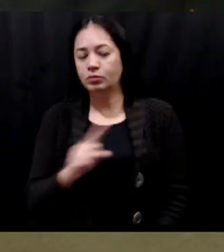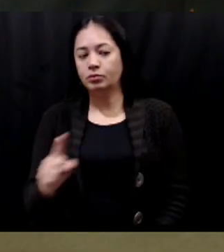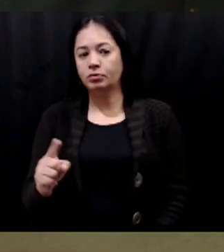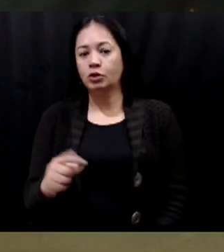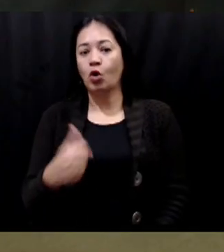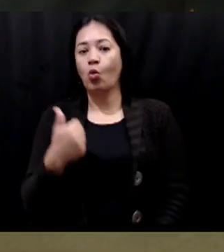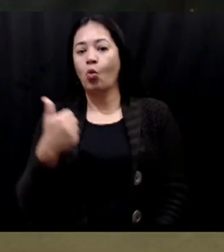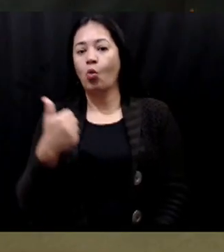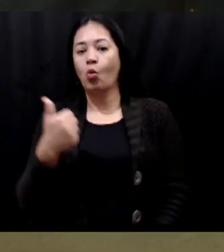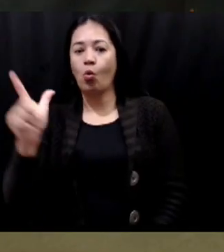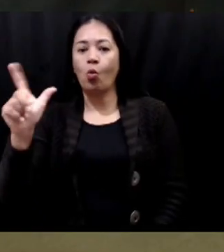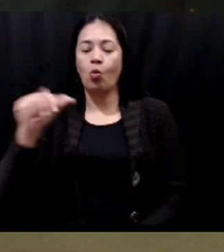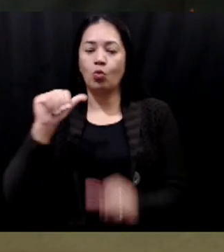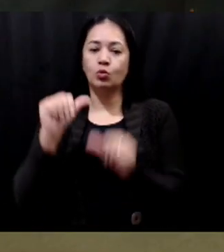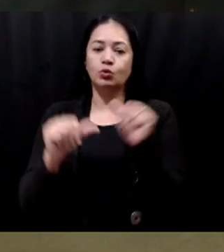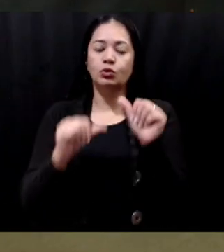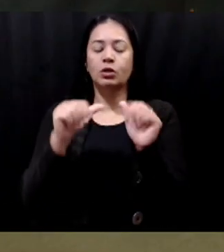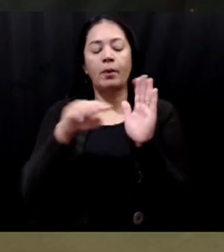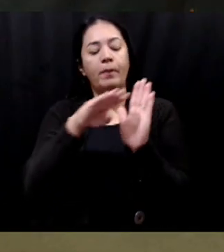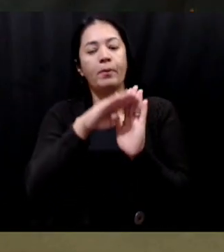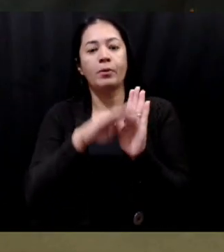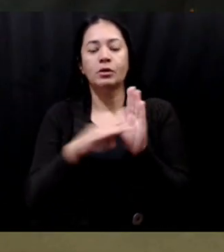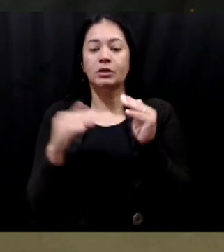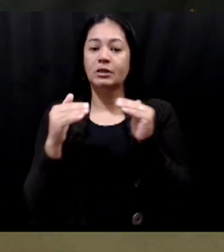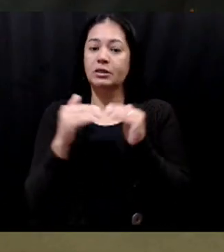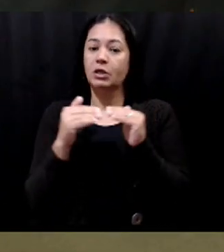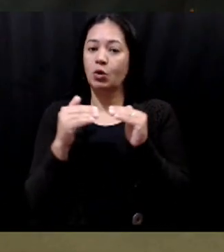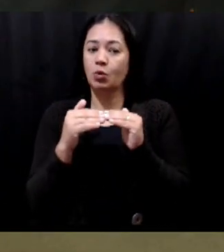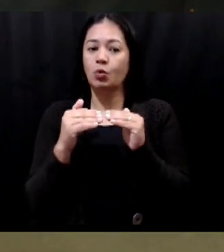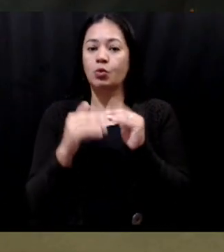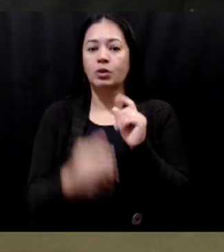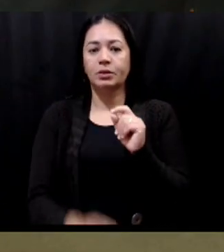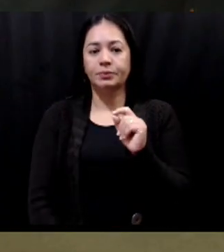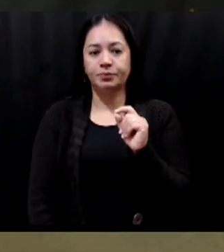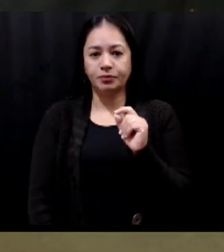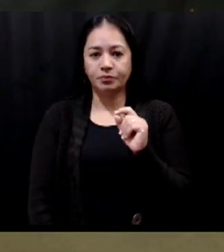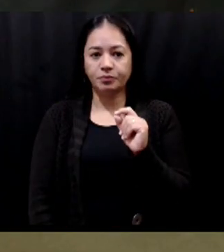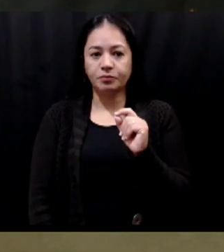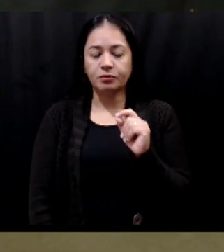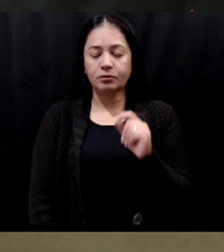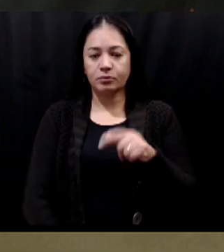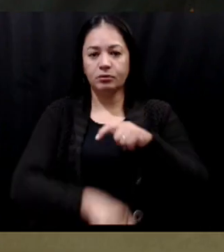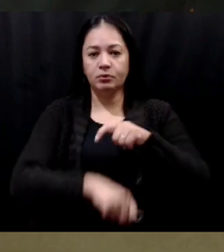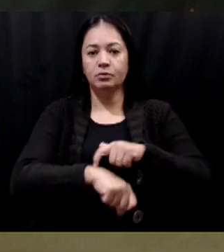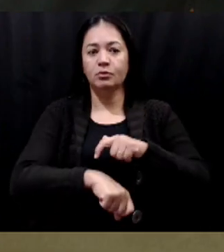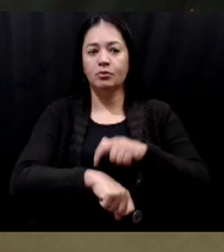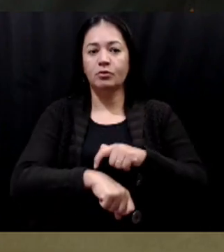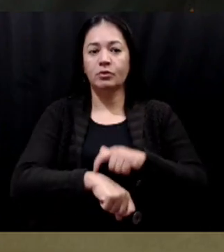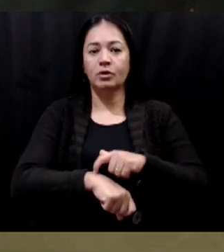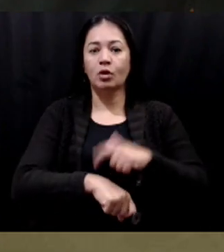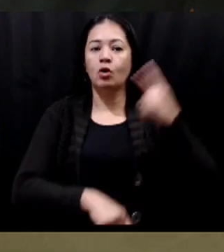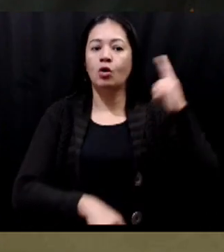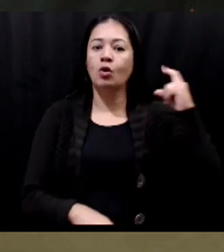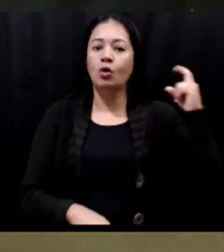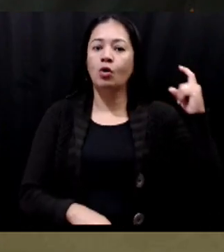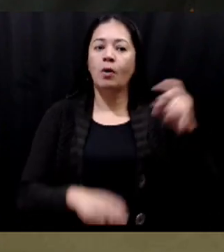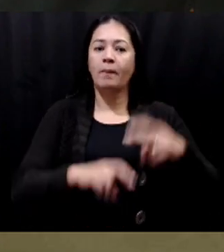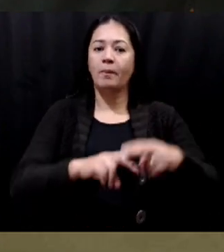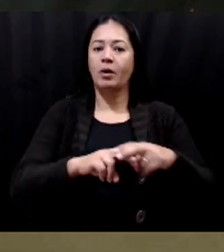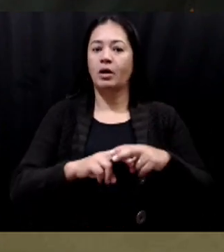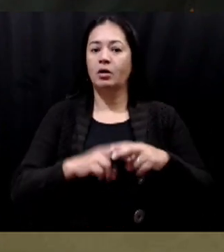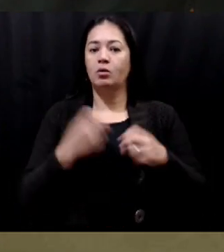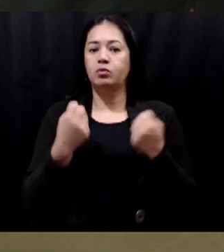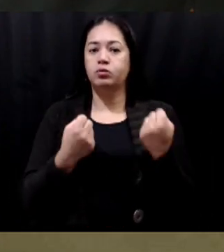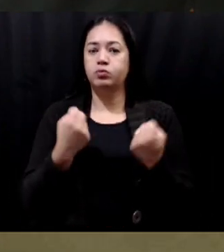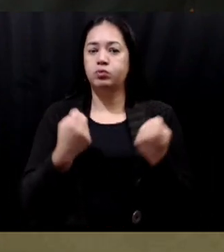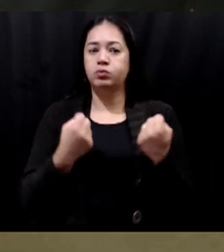a norma, é que serão desconsiderados no momento de aferição os ruídos causados pelos veículos automotores que